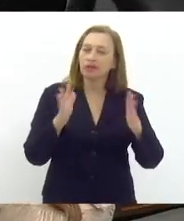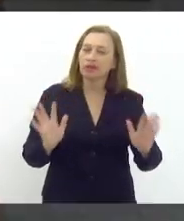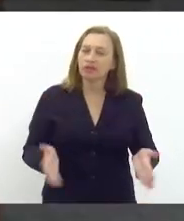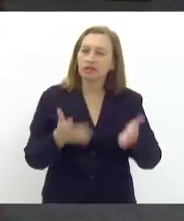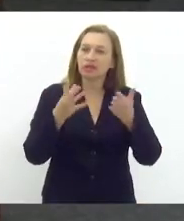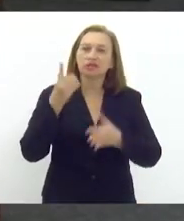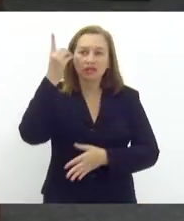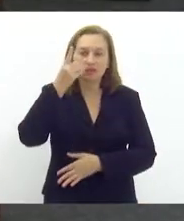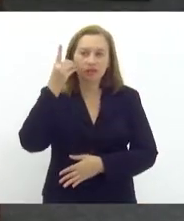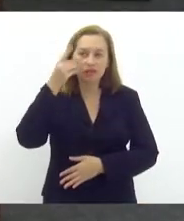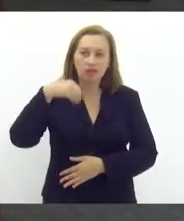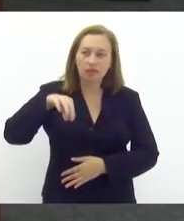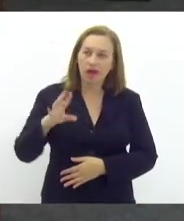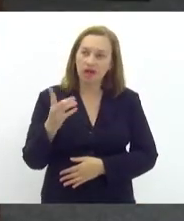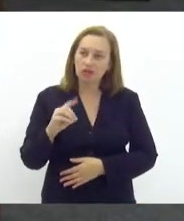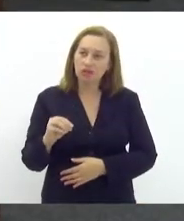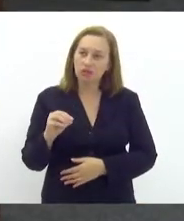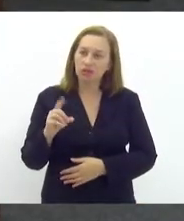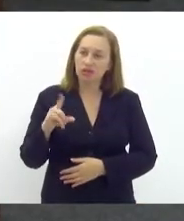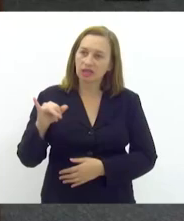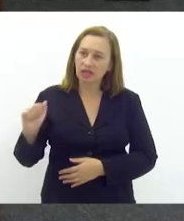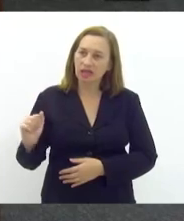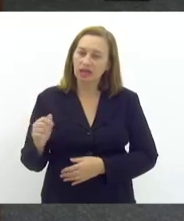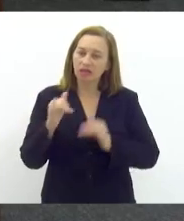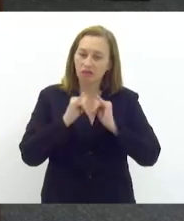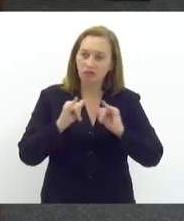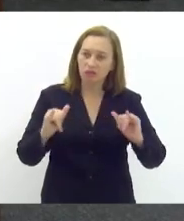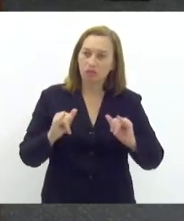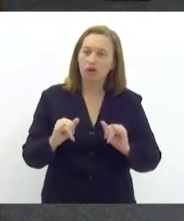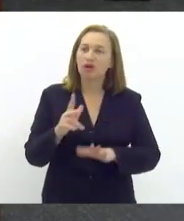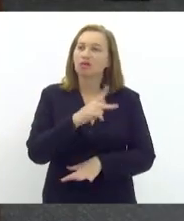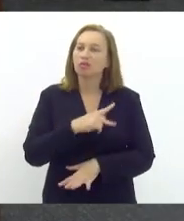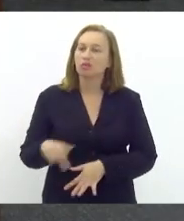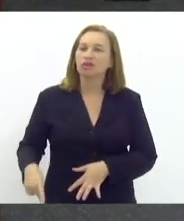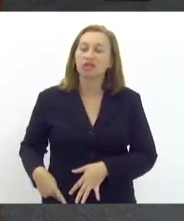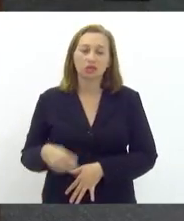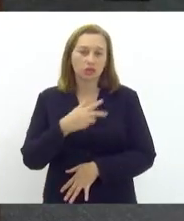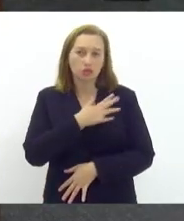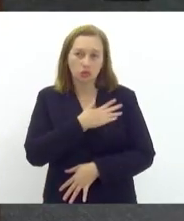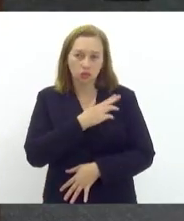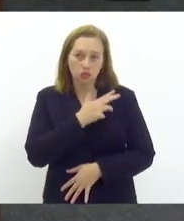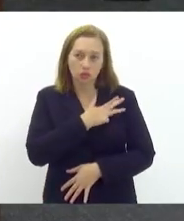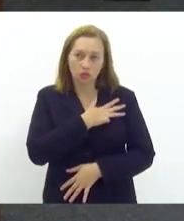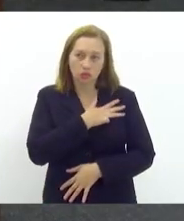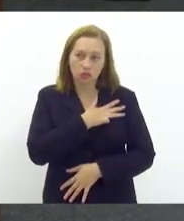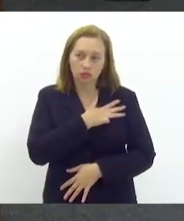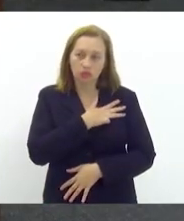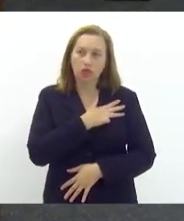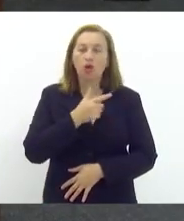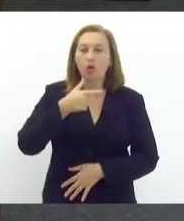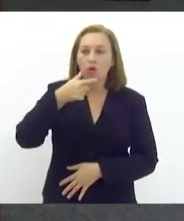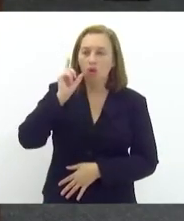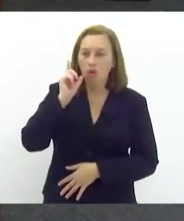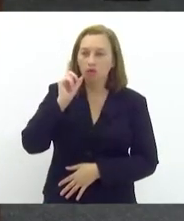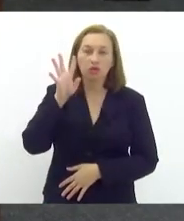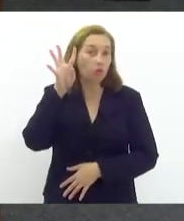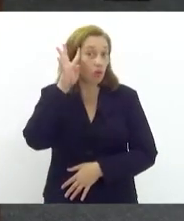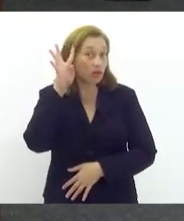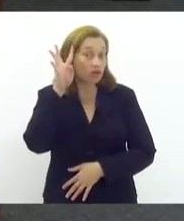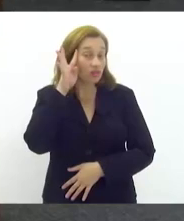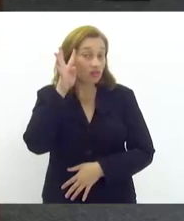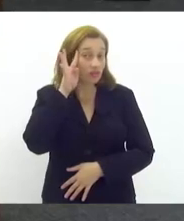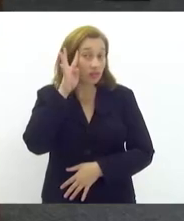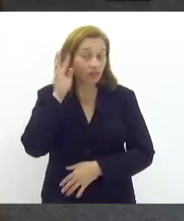deputado Márcio canela e informar que o presidente Lula sancionou ontem na quarta-feira